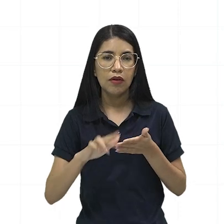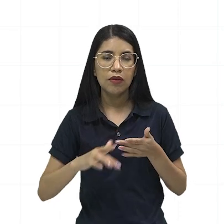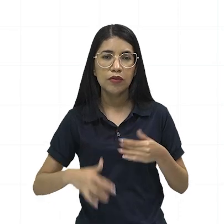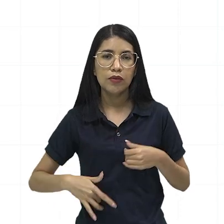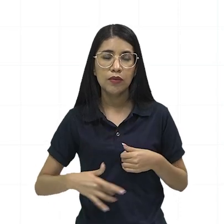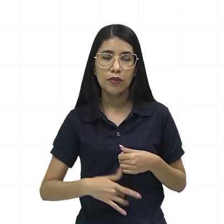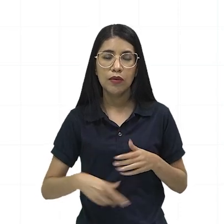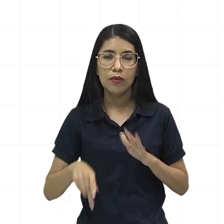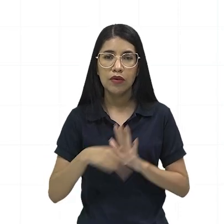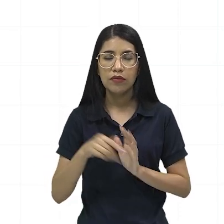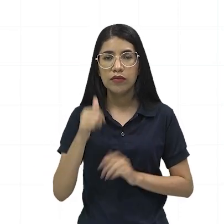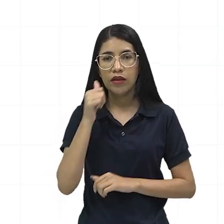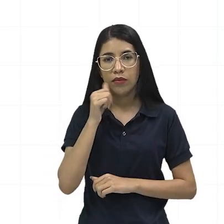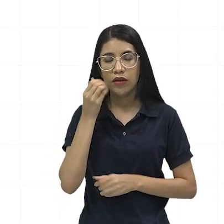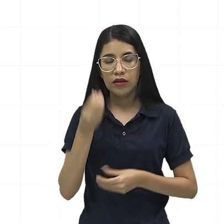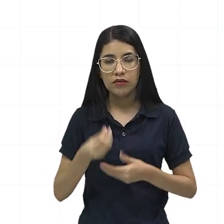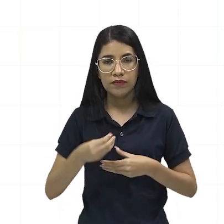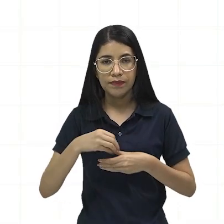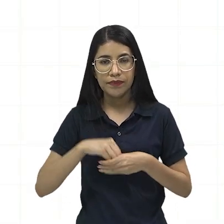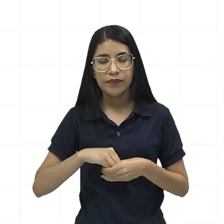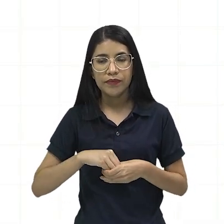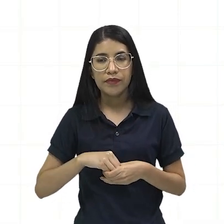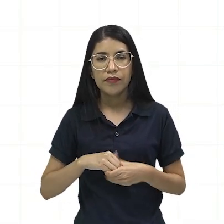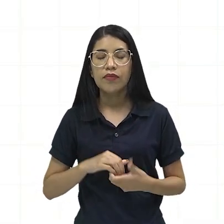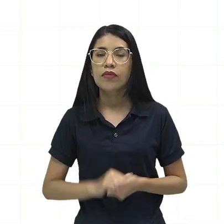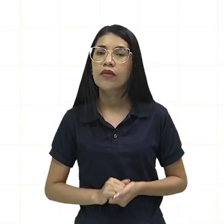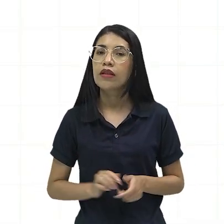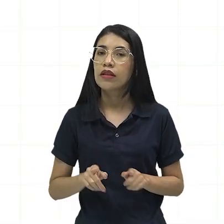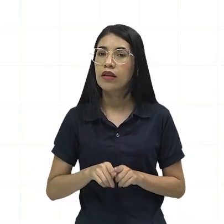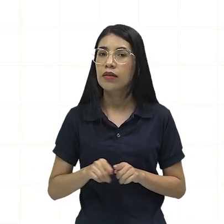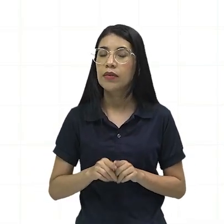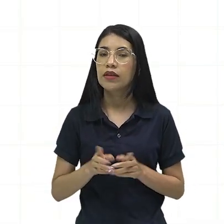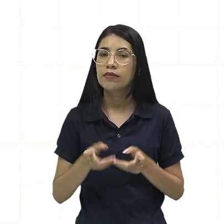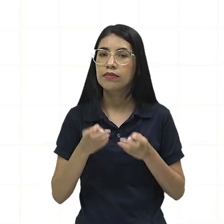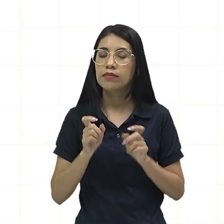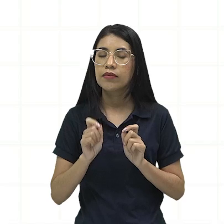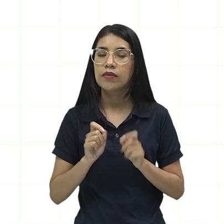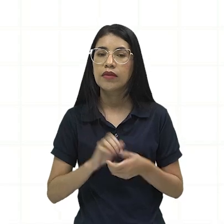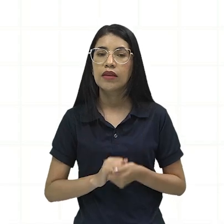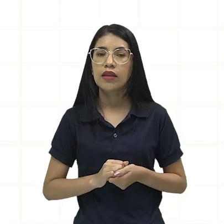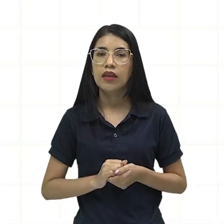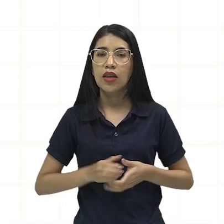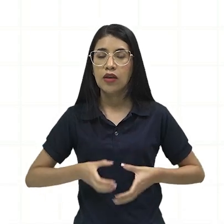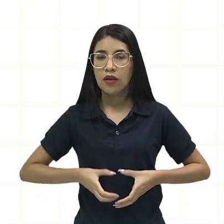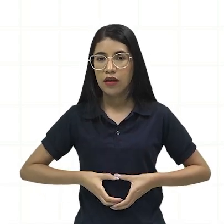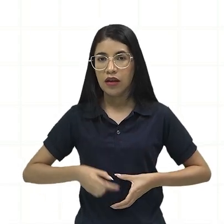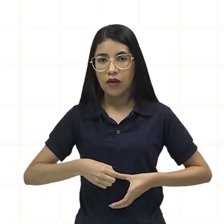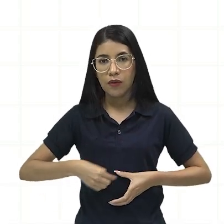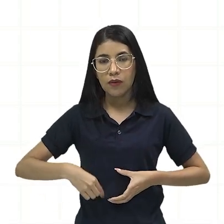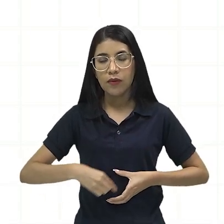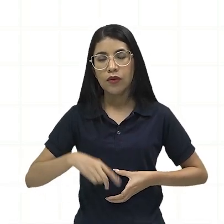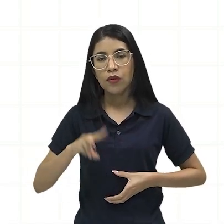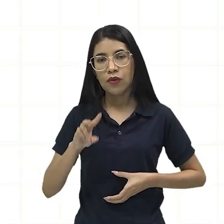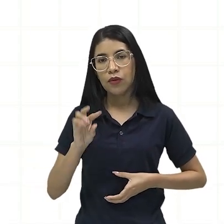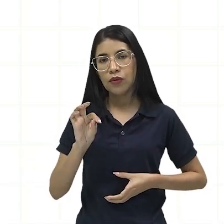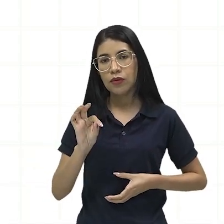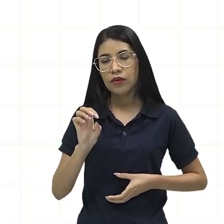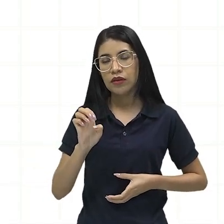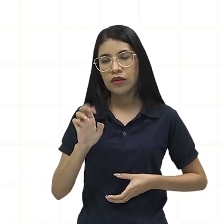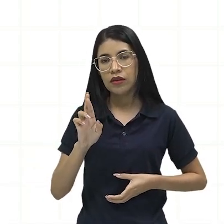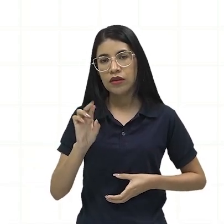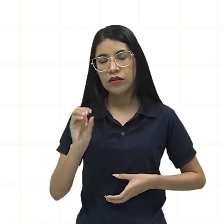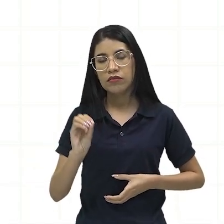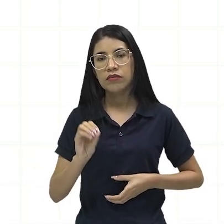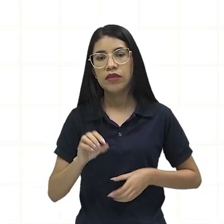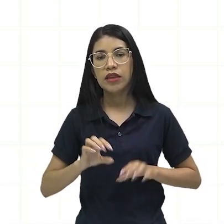reprodutor feminino, os órgãos internos, né? A gente viu que essa cavidade aqui, esse órgão maior é o útero. As